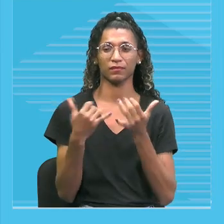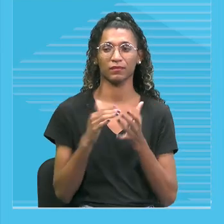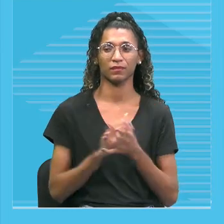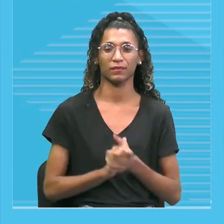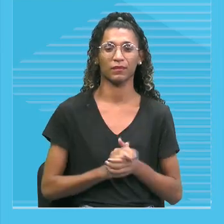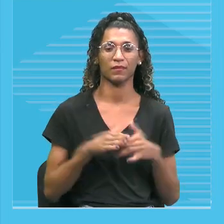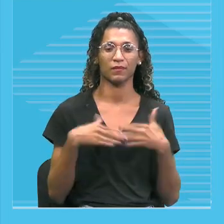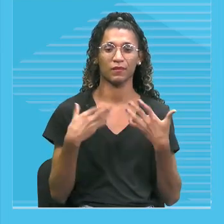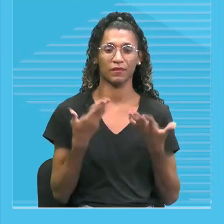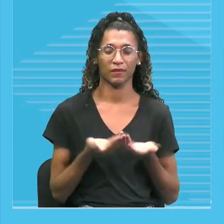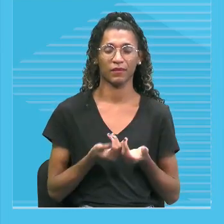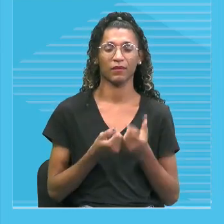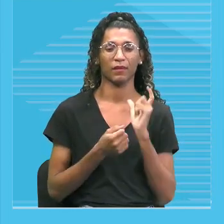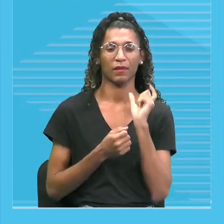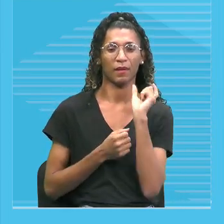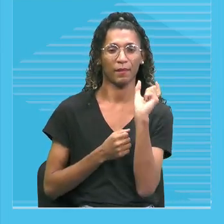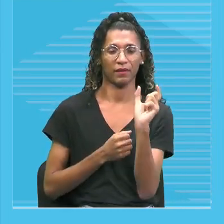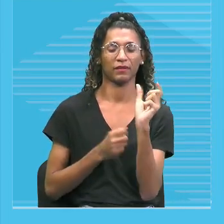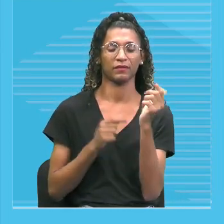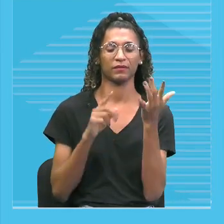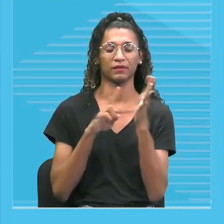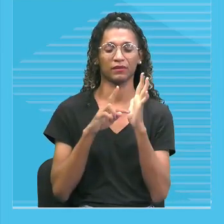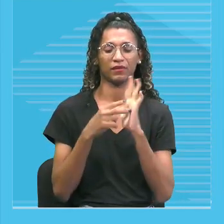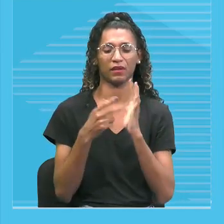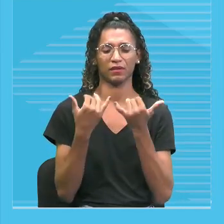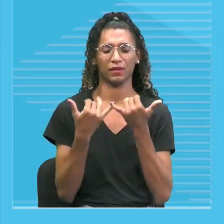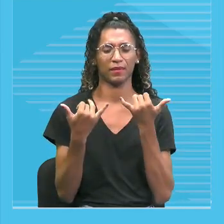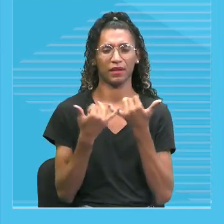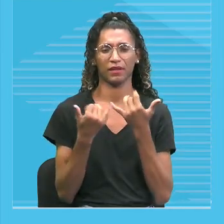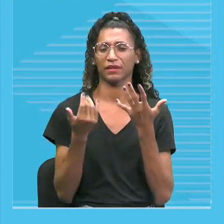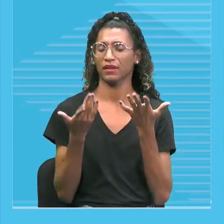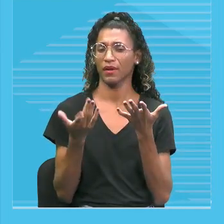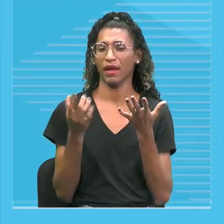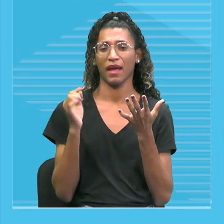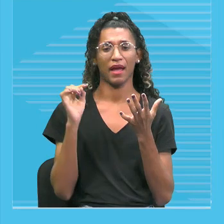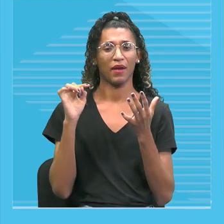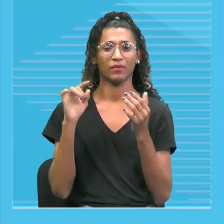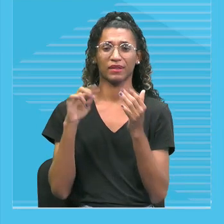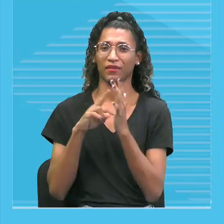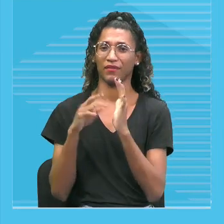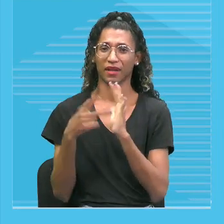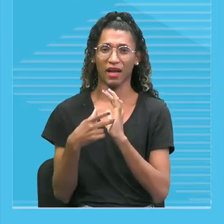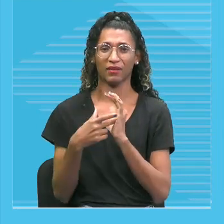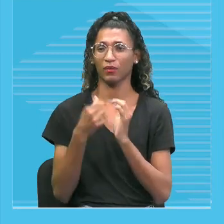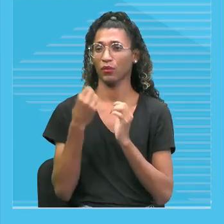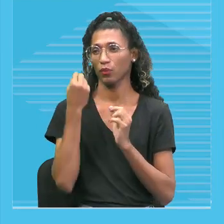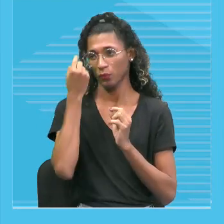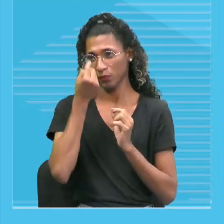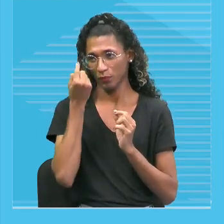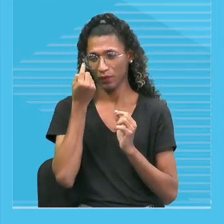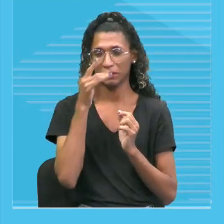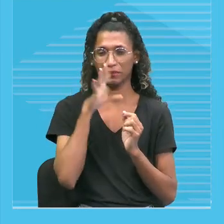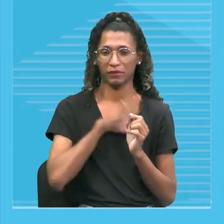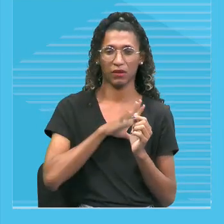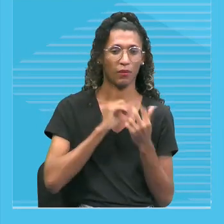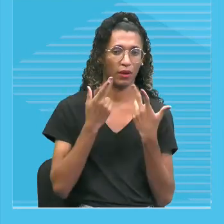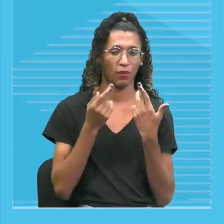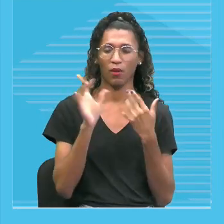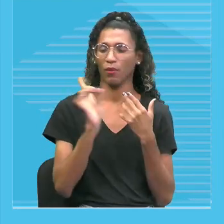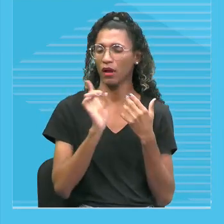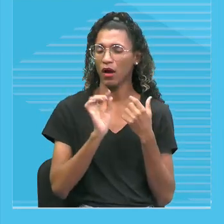então uma falsa cognata é uma palavra que não tem o mesmo significado nas duas línguas então não pode ser